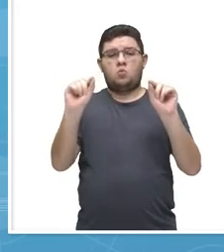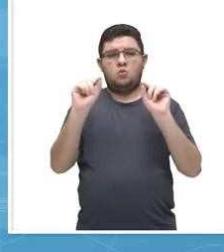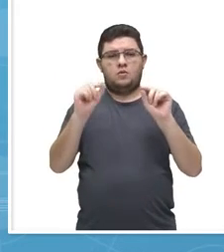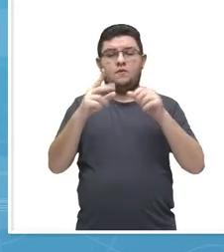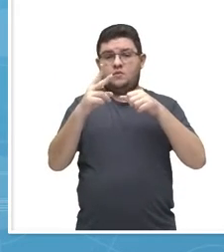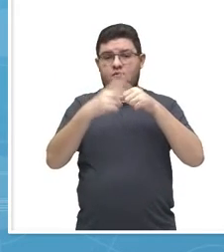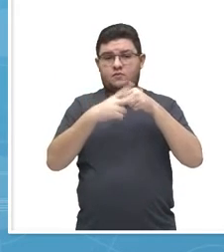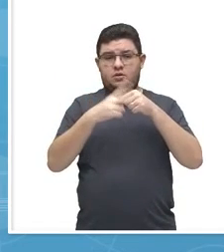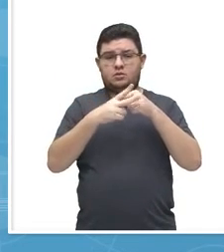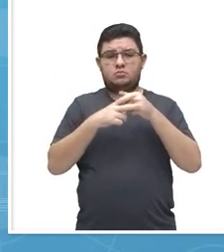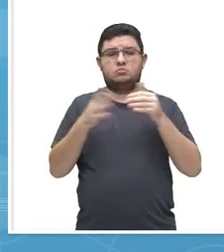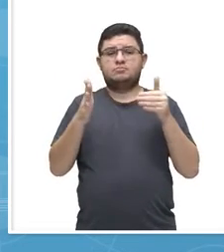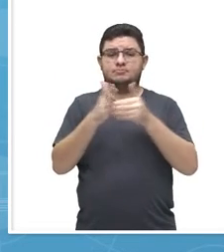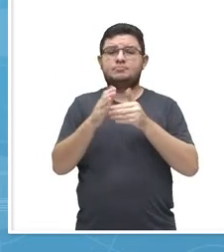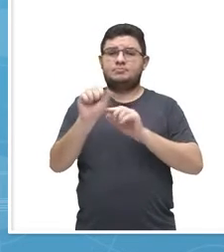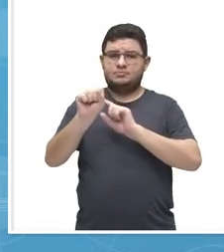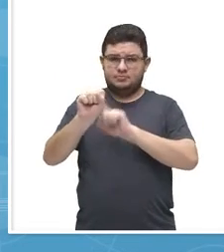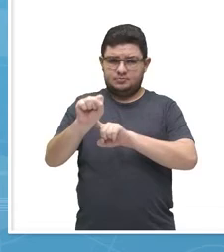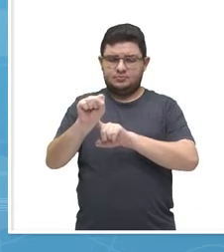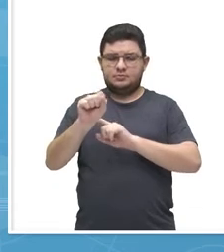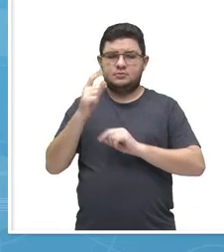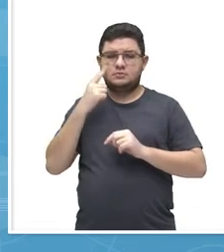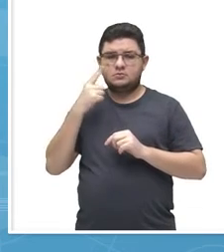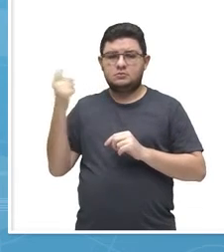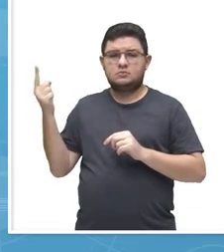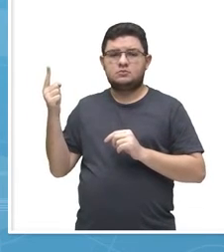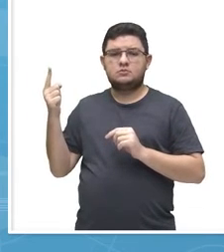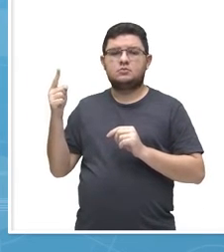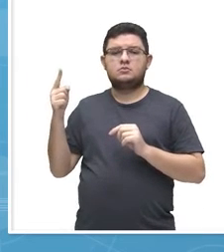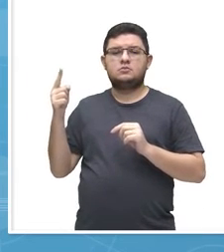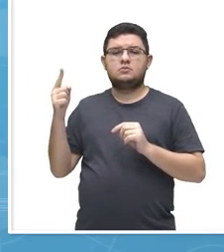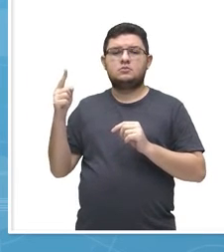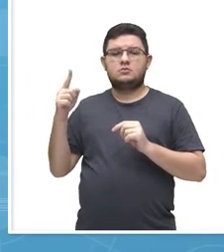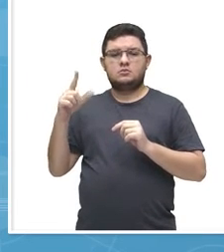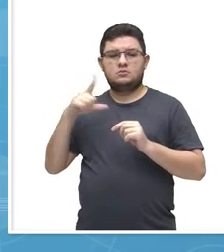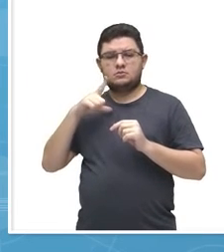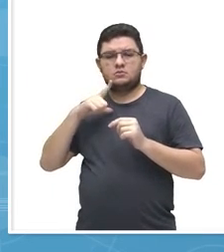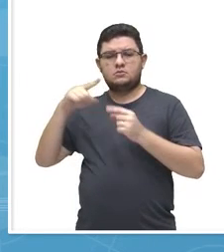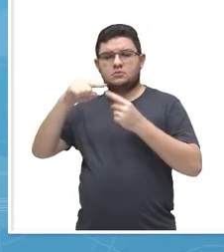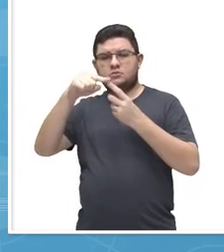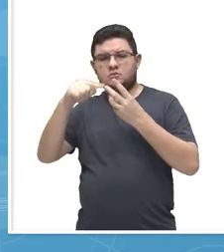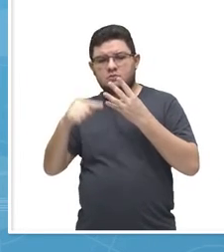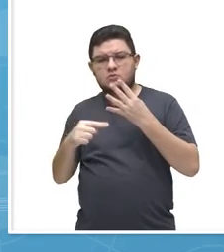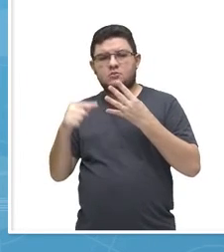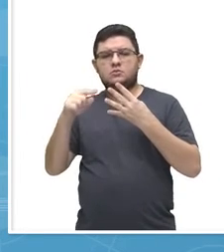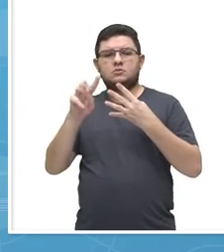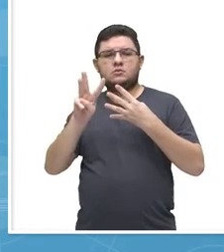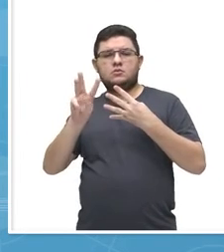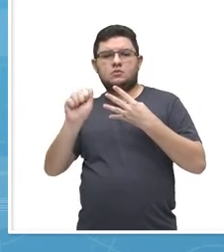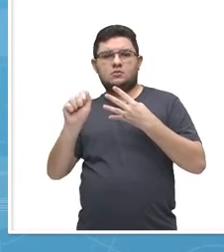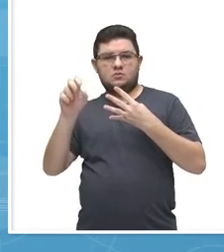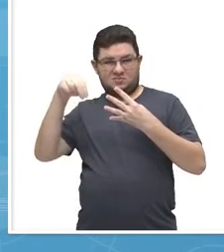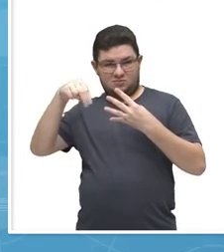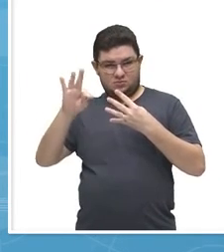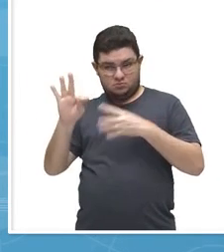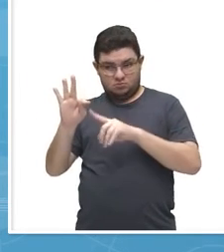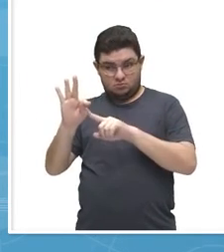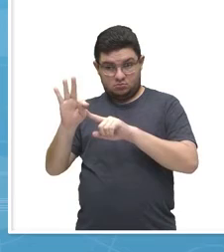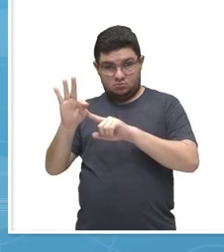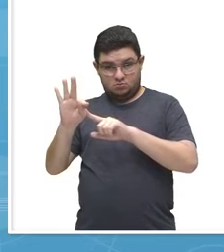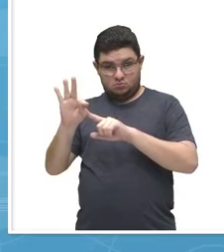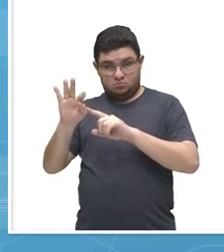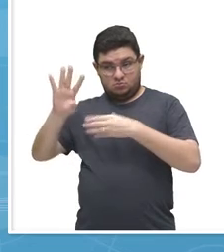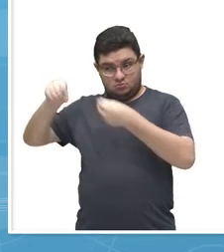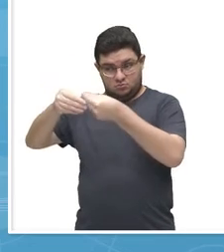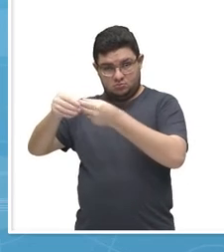He wants, she needs, he gives, she thinks. Então, o verbo termina até onde está